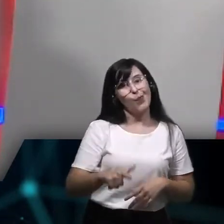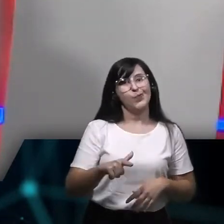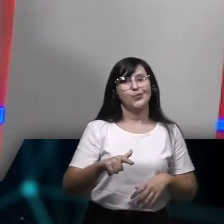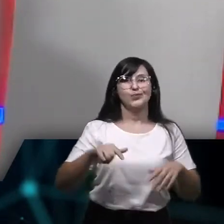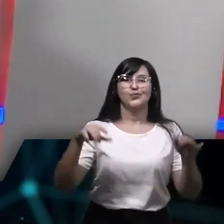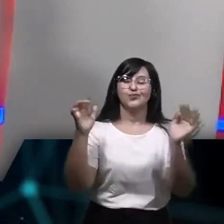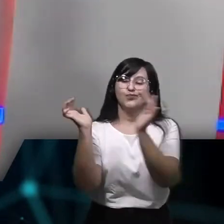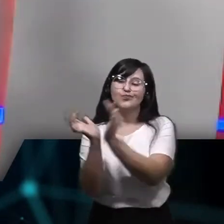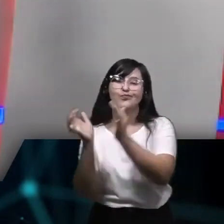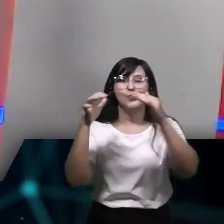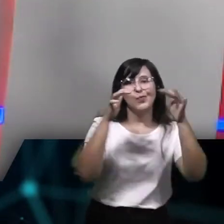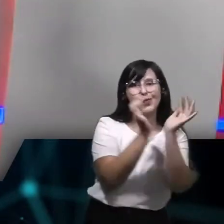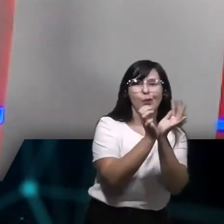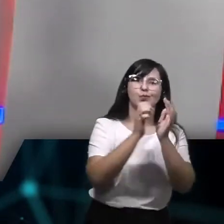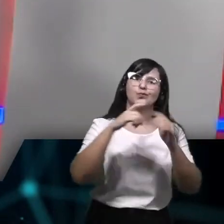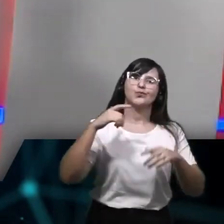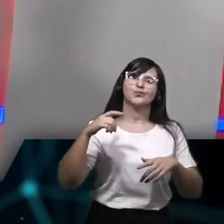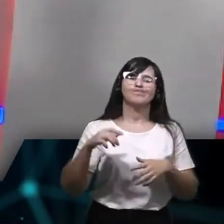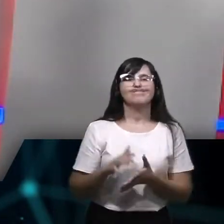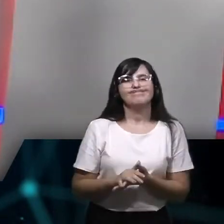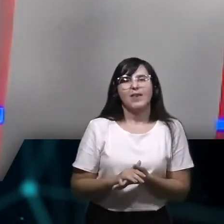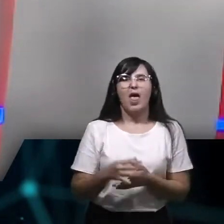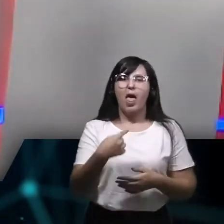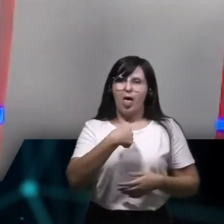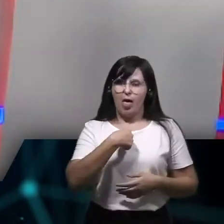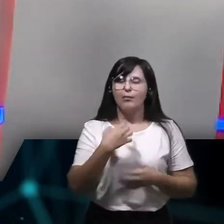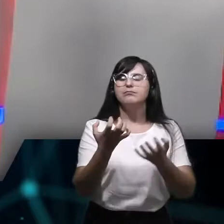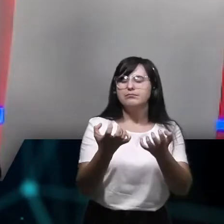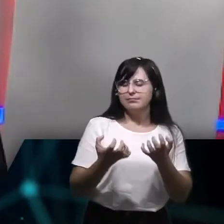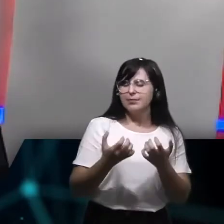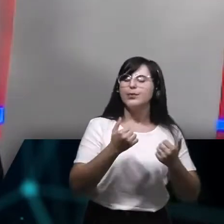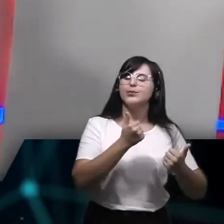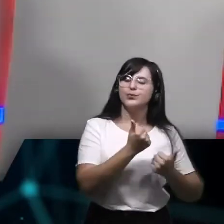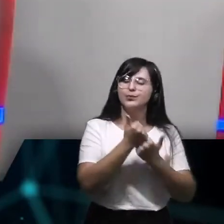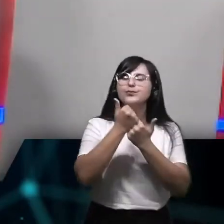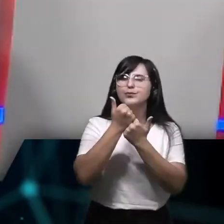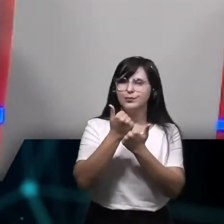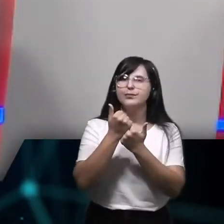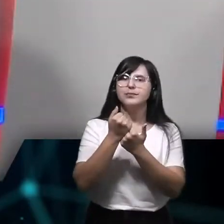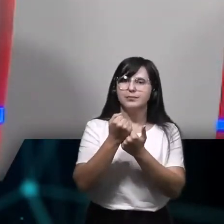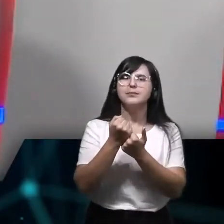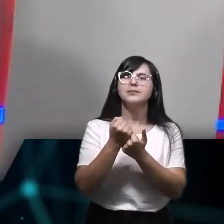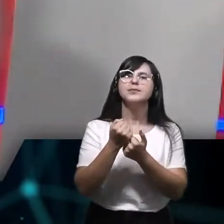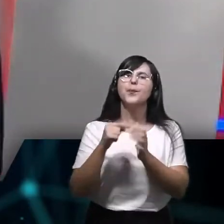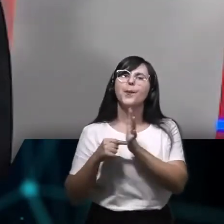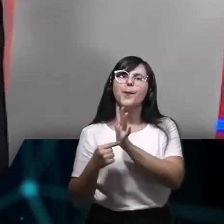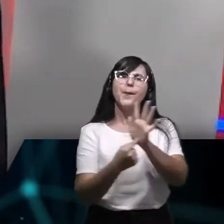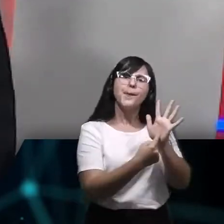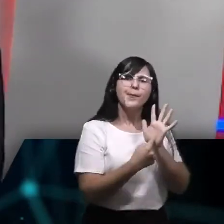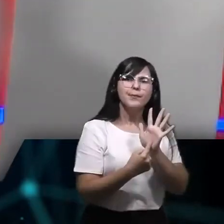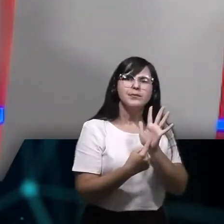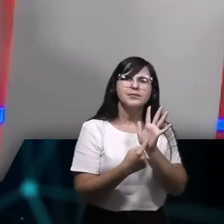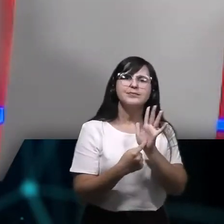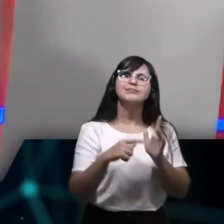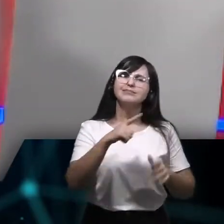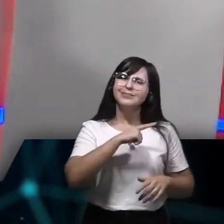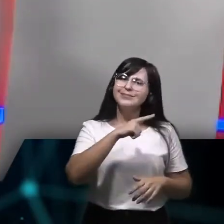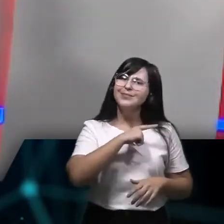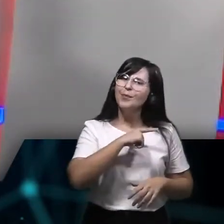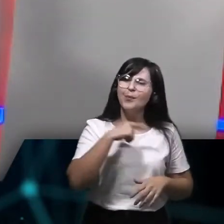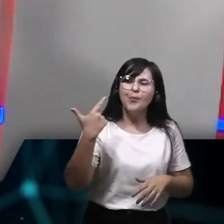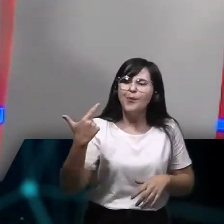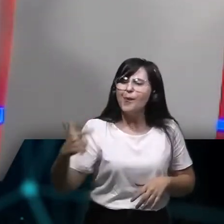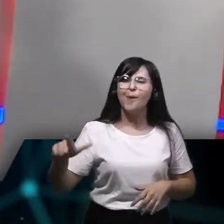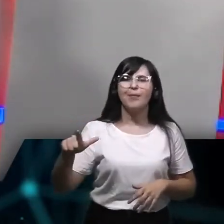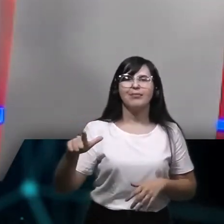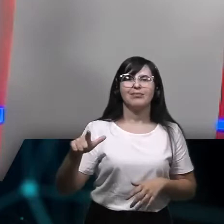estou aqui pondo nossa candidatura, minha e do meu vice, Wagner Silva, tá ok, pessoal? Para mostrar que uma outra opção é